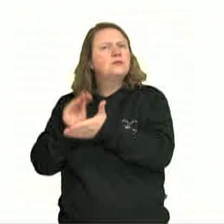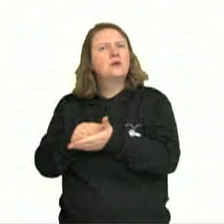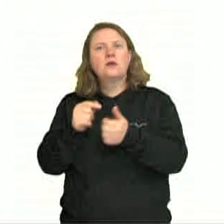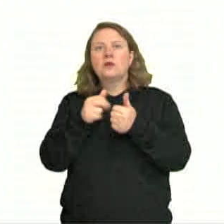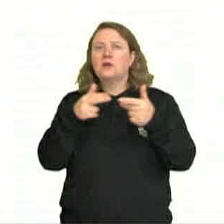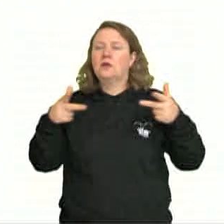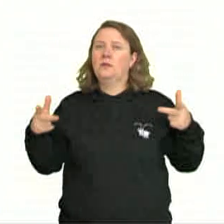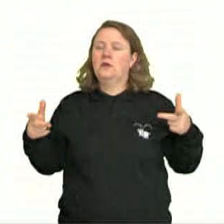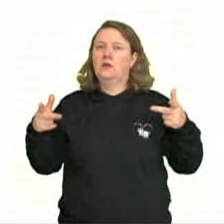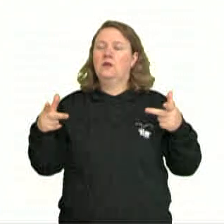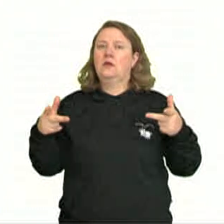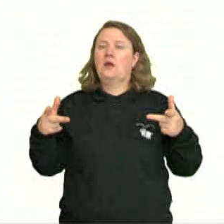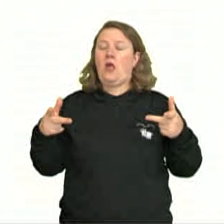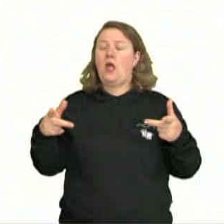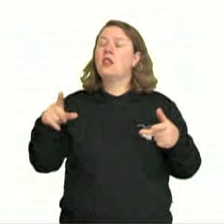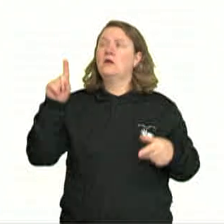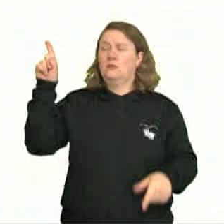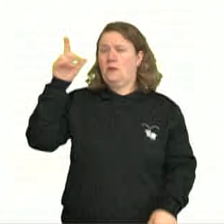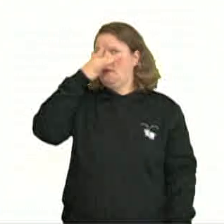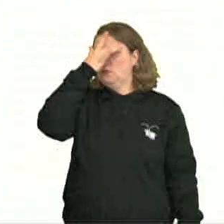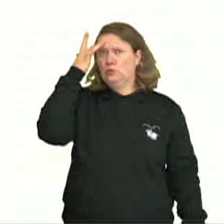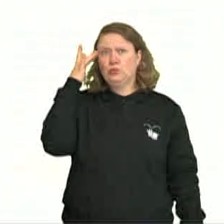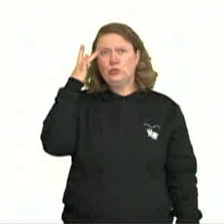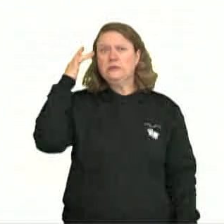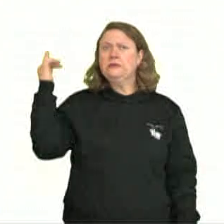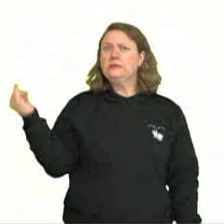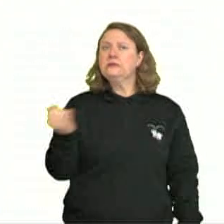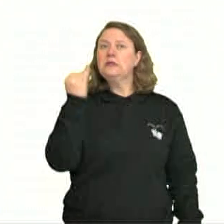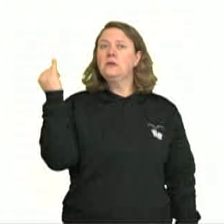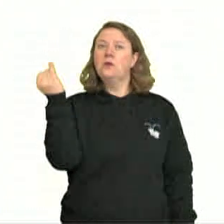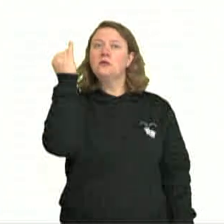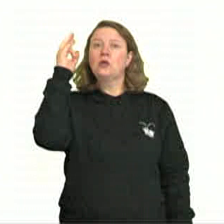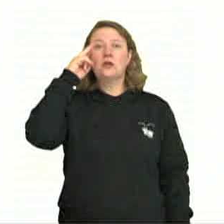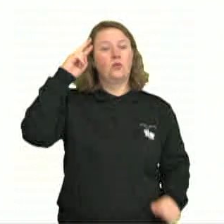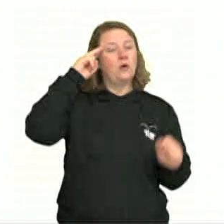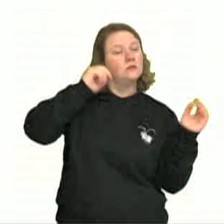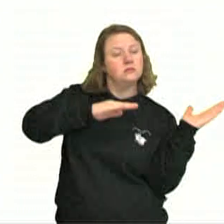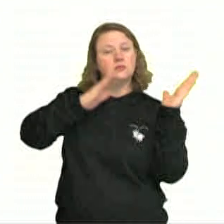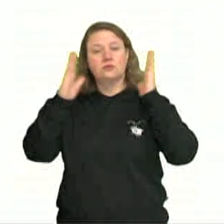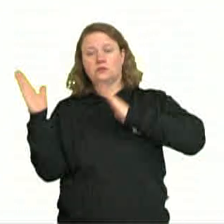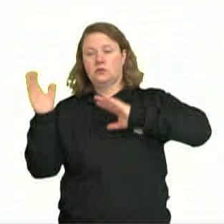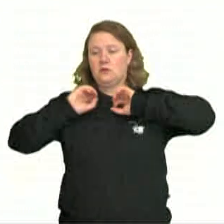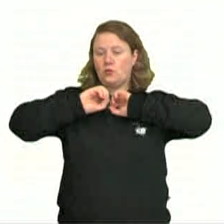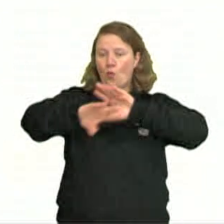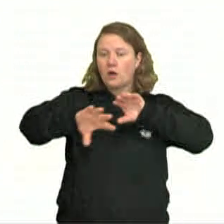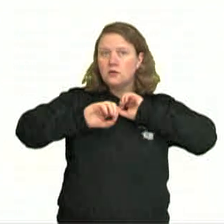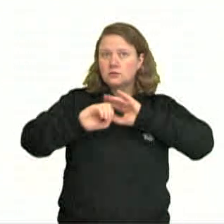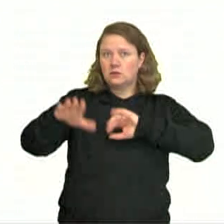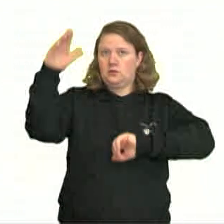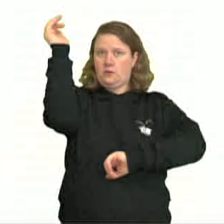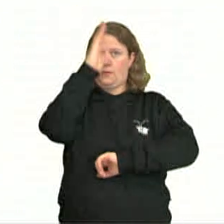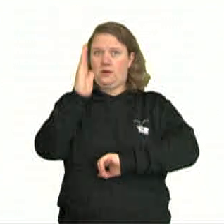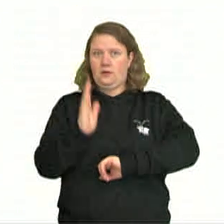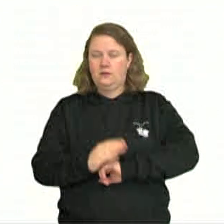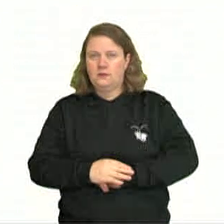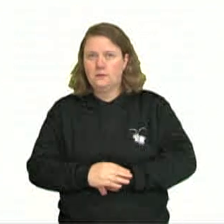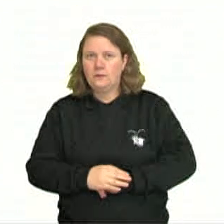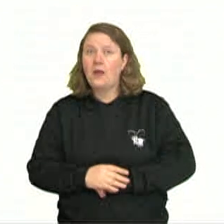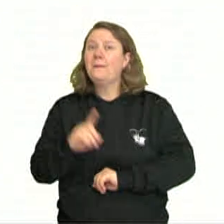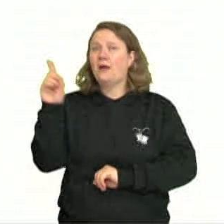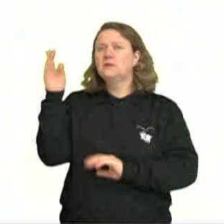inclusive, é uma das vozes mais importantes para a história da educação brasileira. Mas esse recorte dá conta de